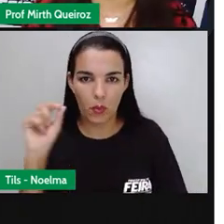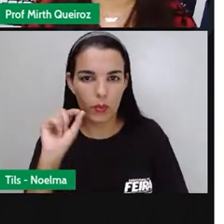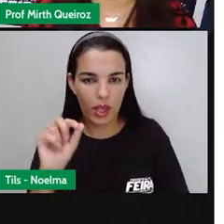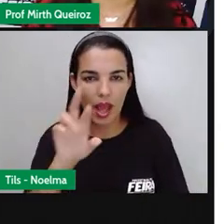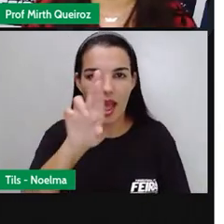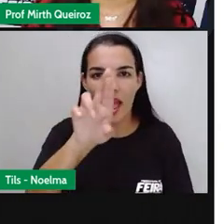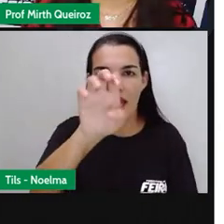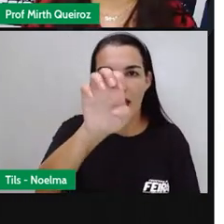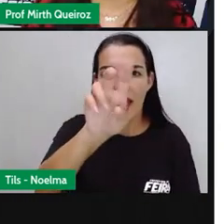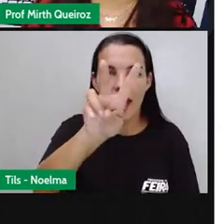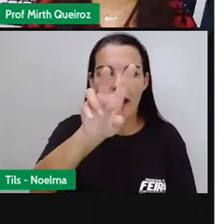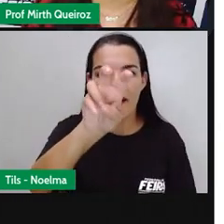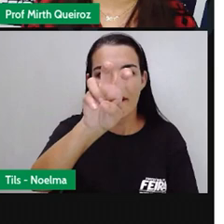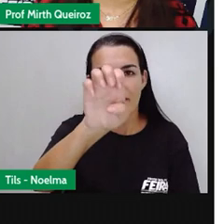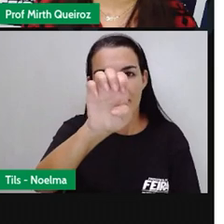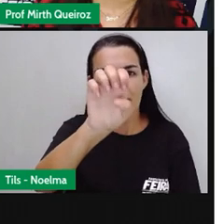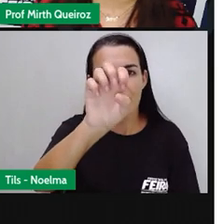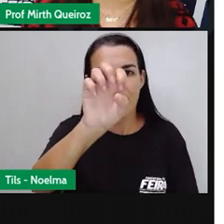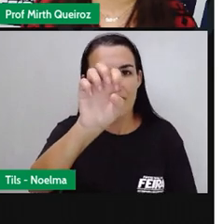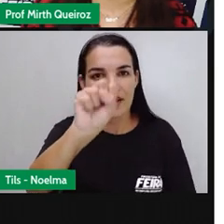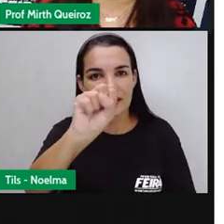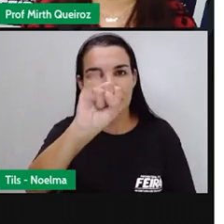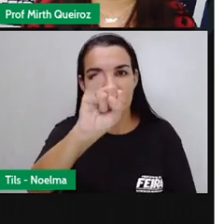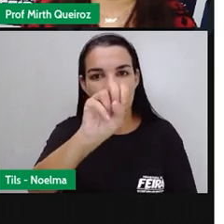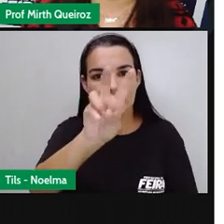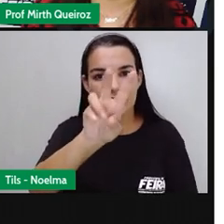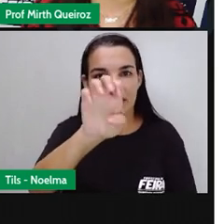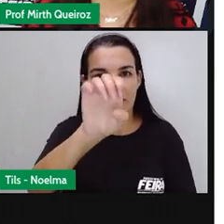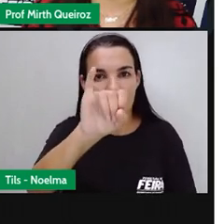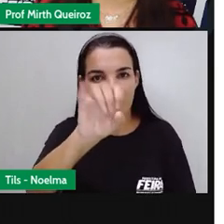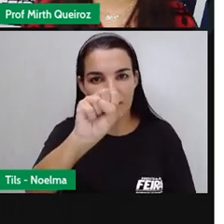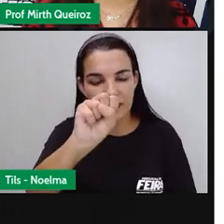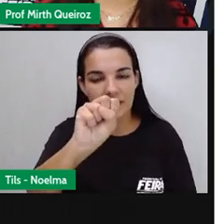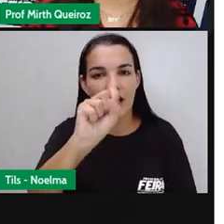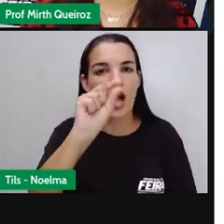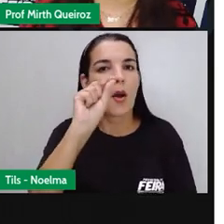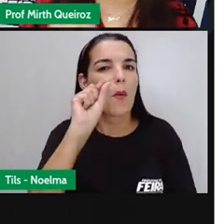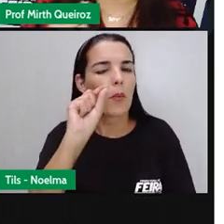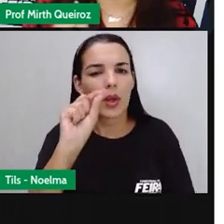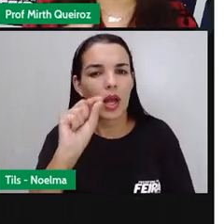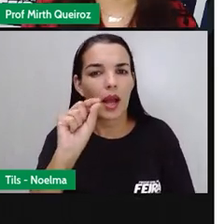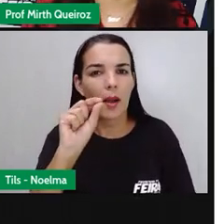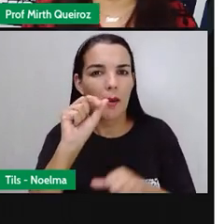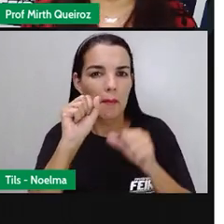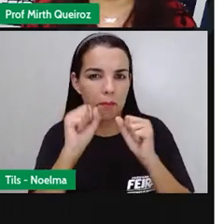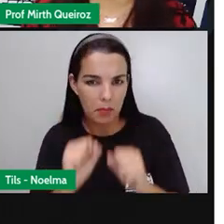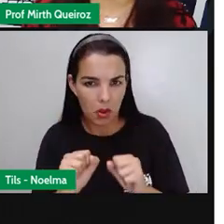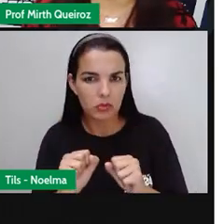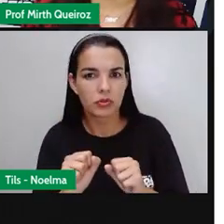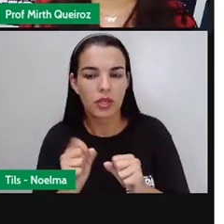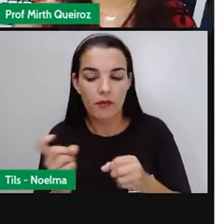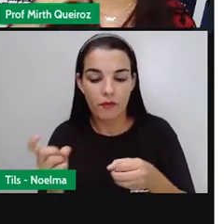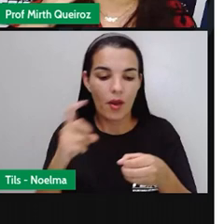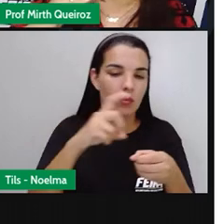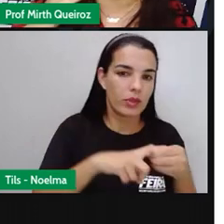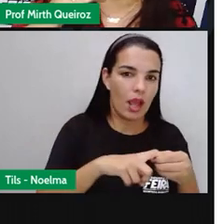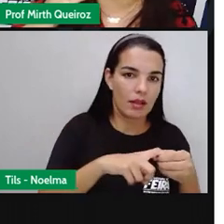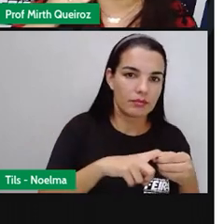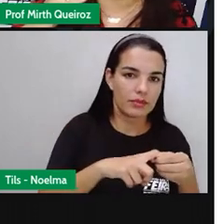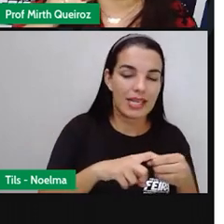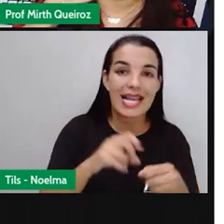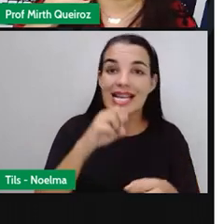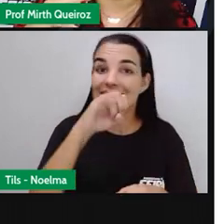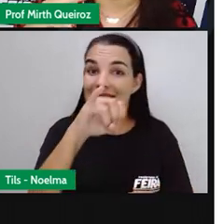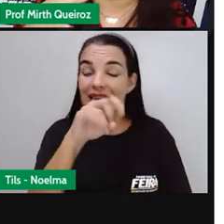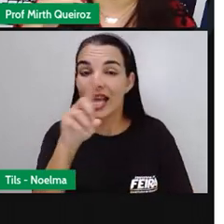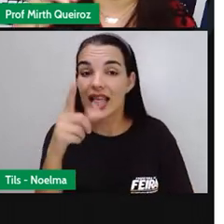original. Por exemplo, a água, se a gente ferver a água, ela vai evaporar. Mas se a gente colocar